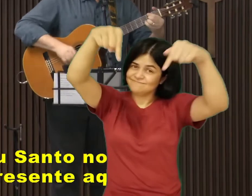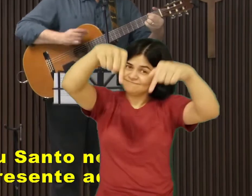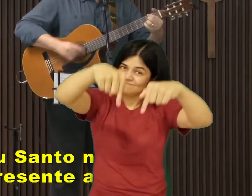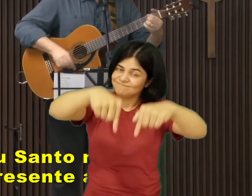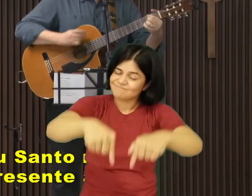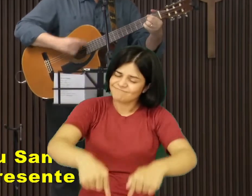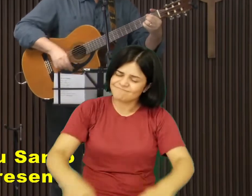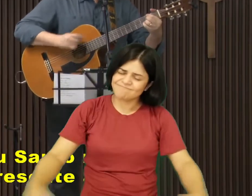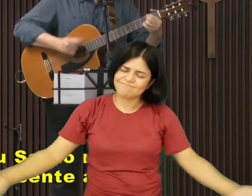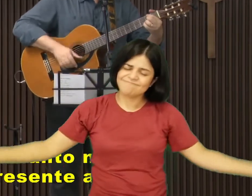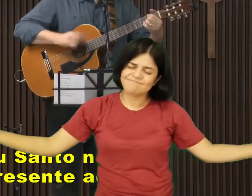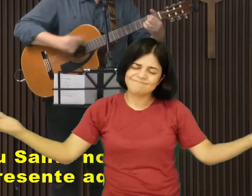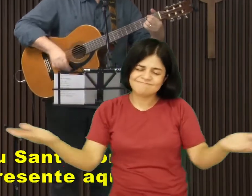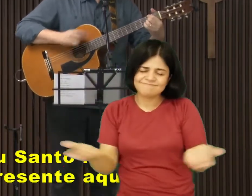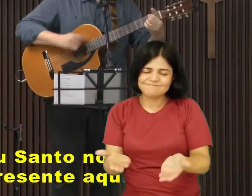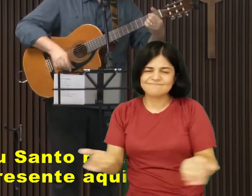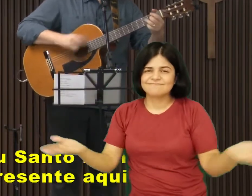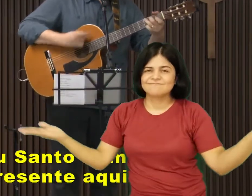aqui.